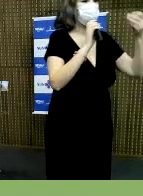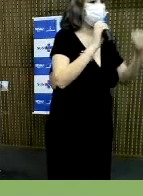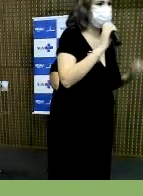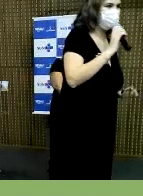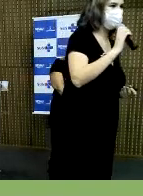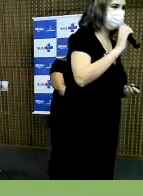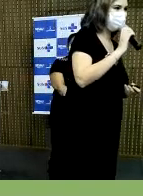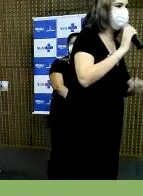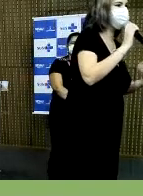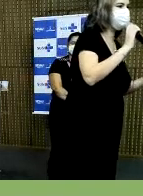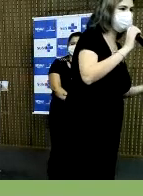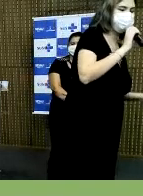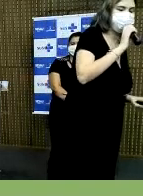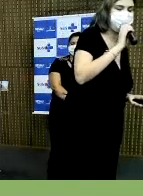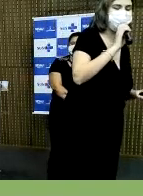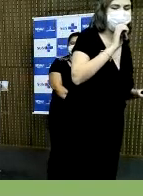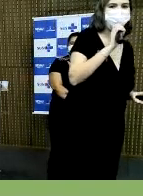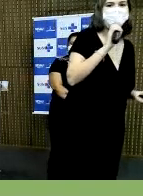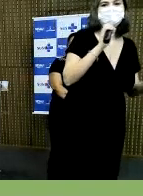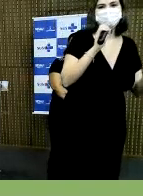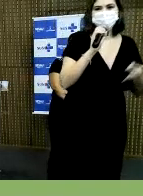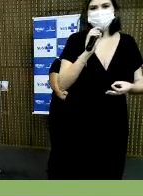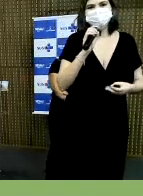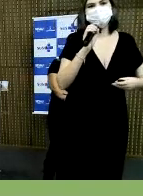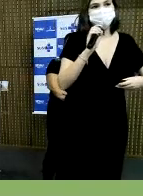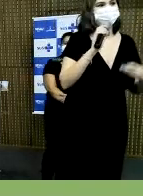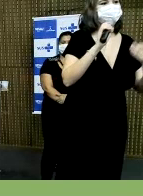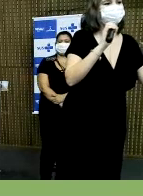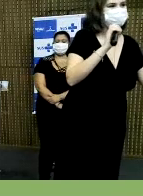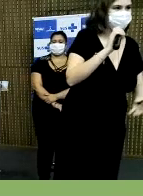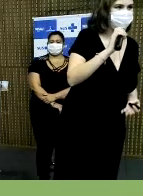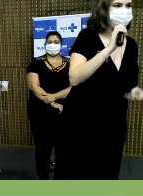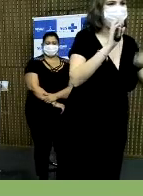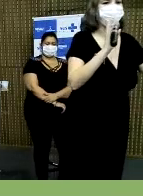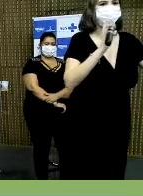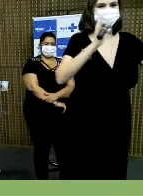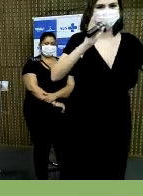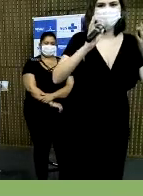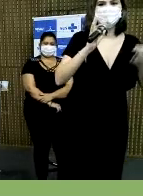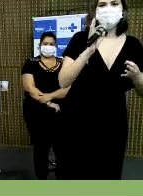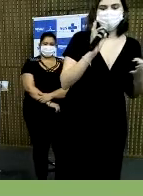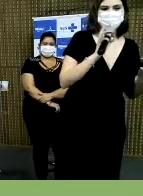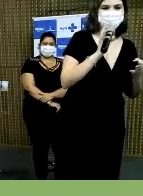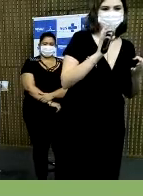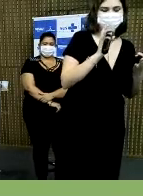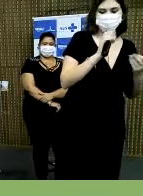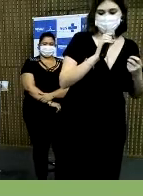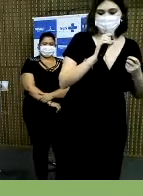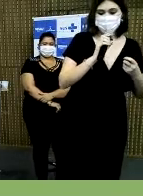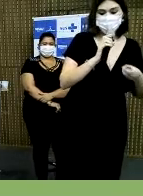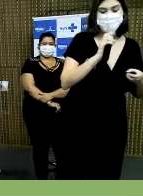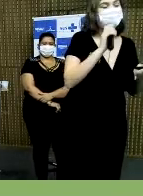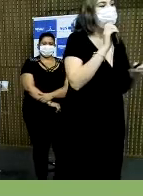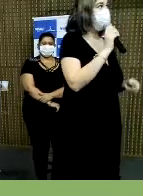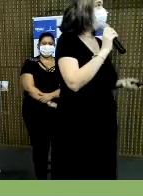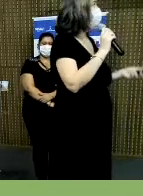como pela manhã, como pela tarde. Se uma mulher não consegue esse período, a gente faz esse atendimento, a gente tenta trocar e manejar para